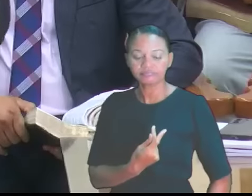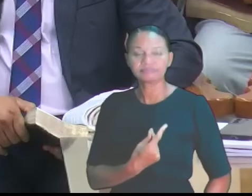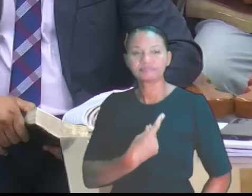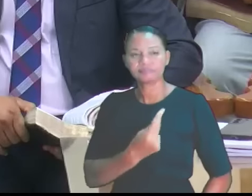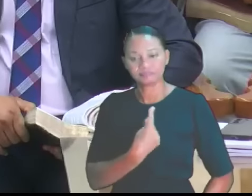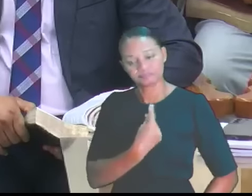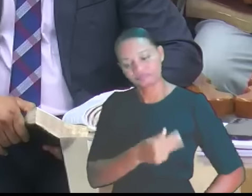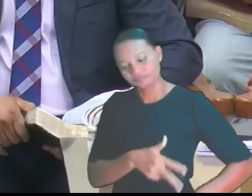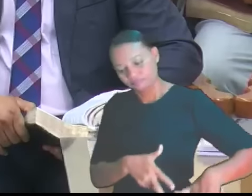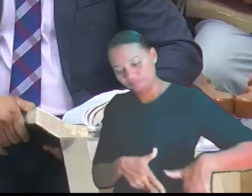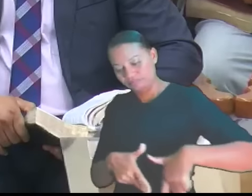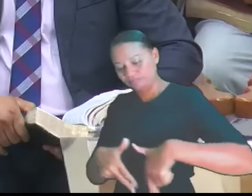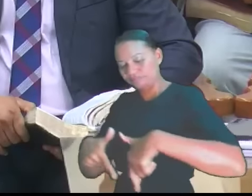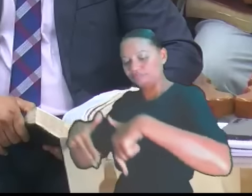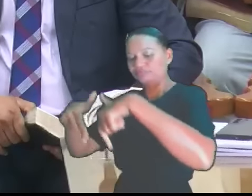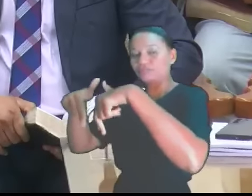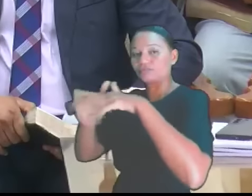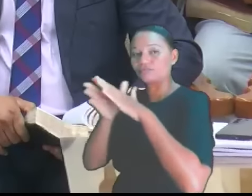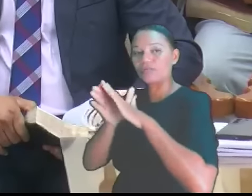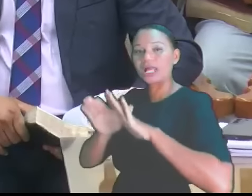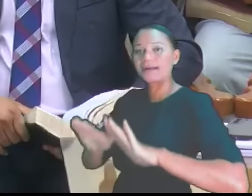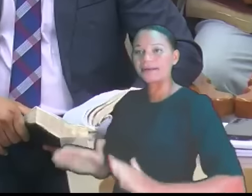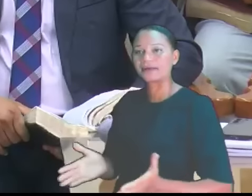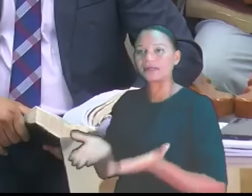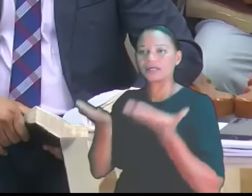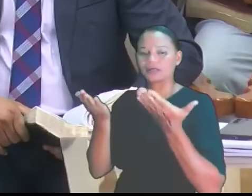nós vamos adorar, está no plural,